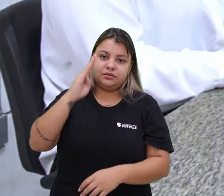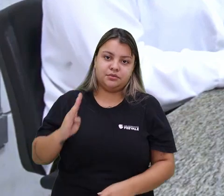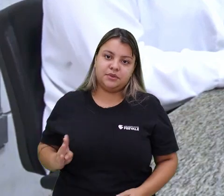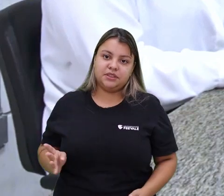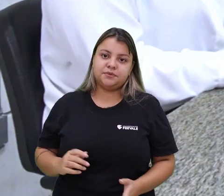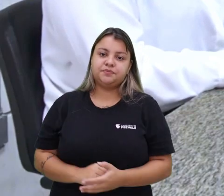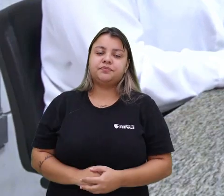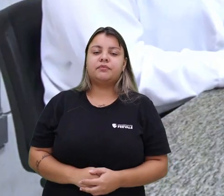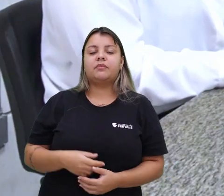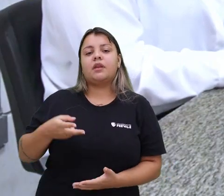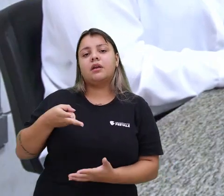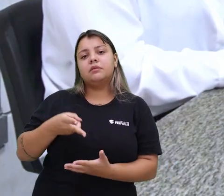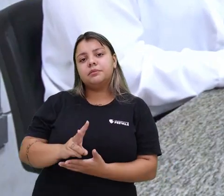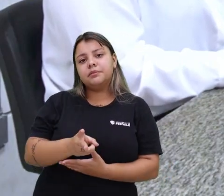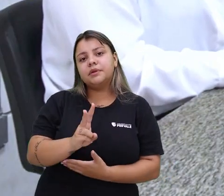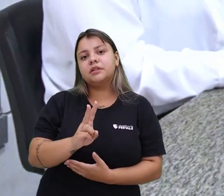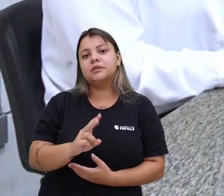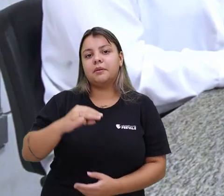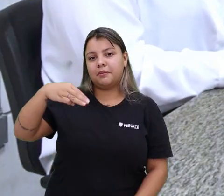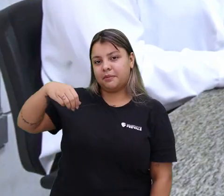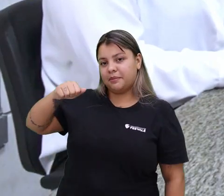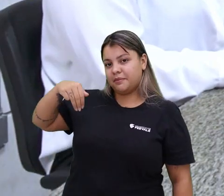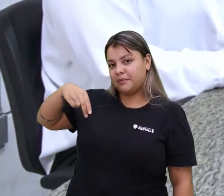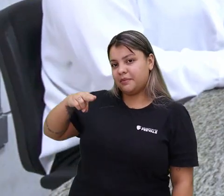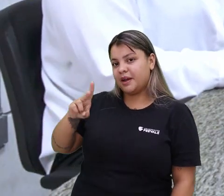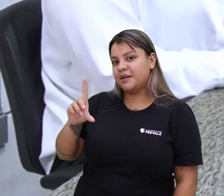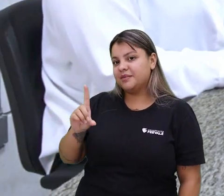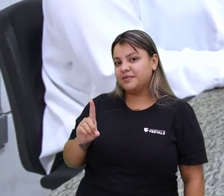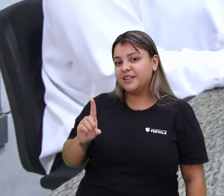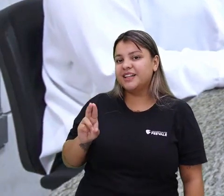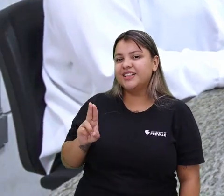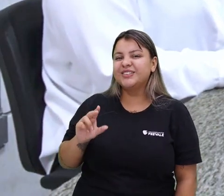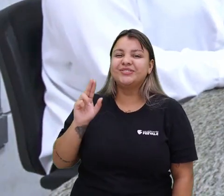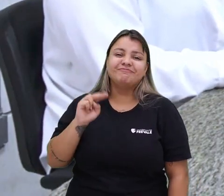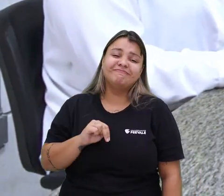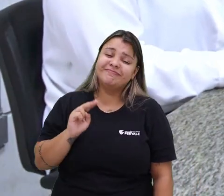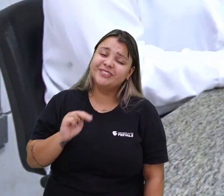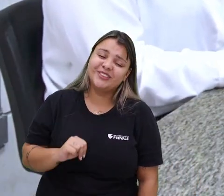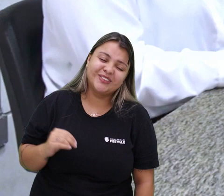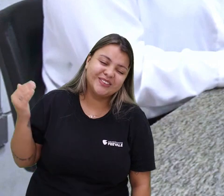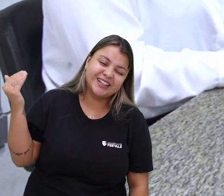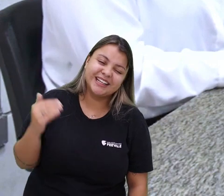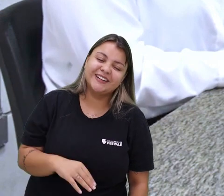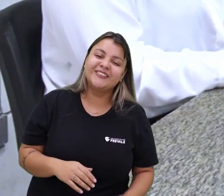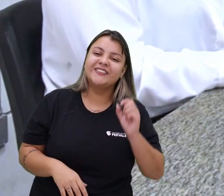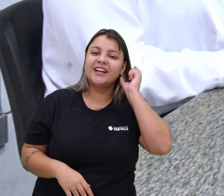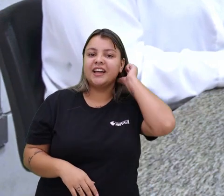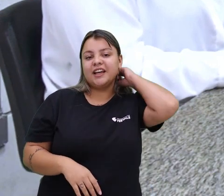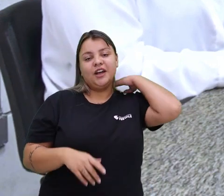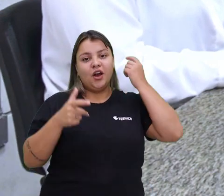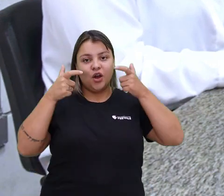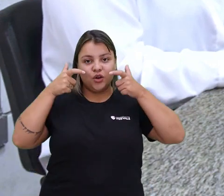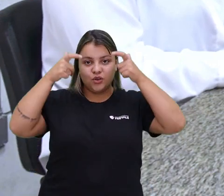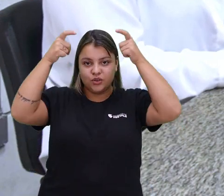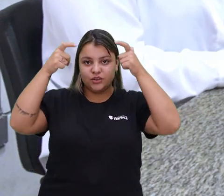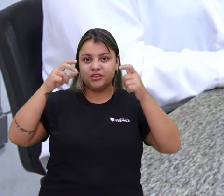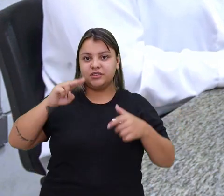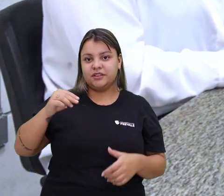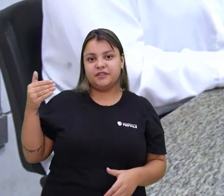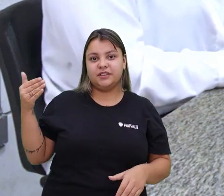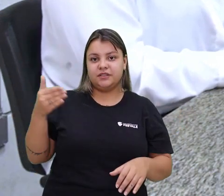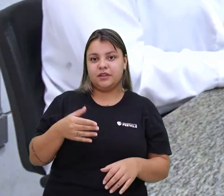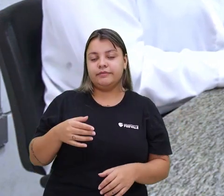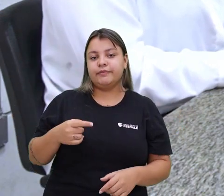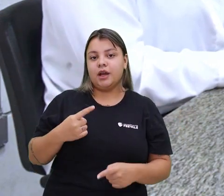mas sempre o mamadu não mamadu nunca o chefe ainda não foi não porque por falta de